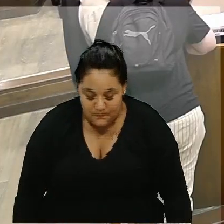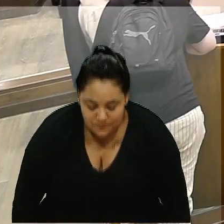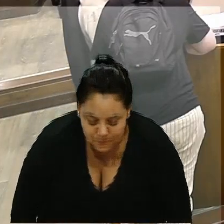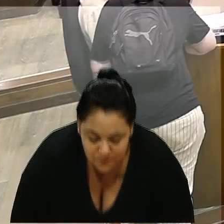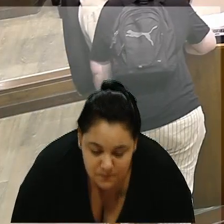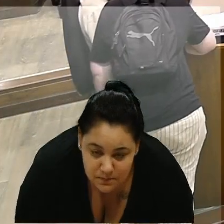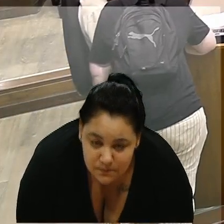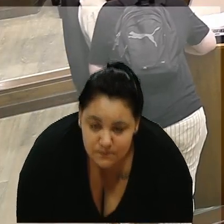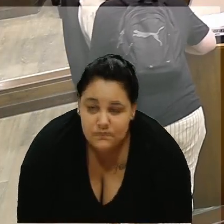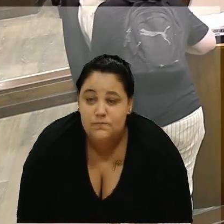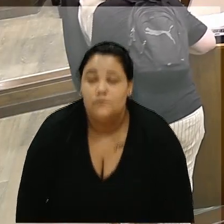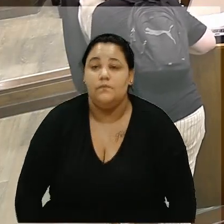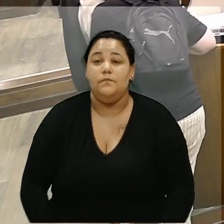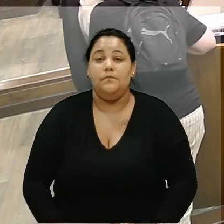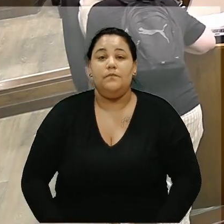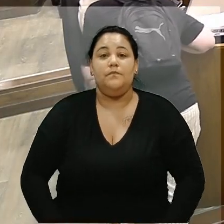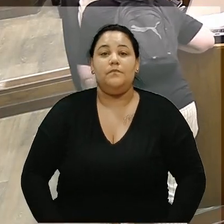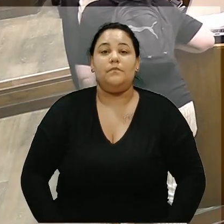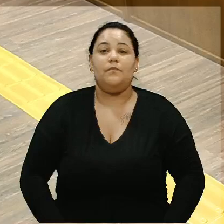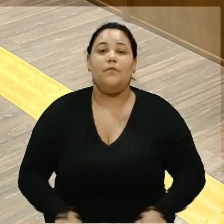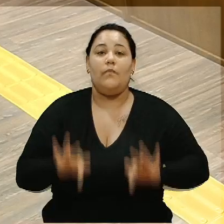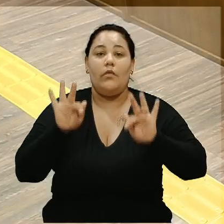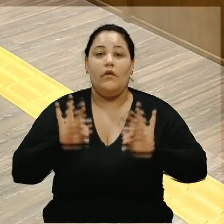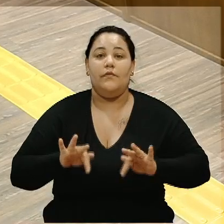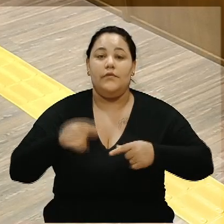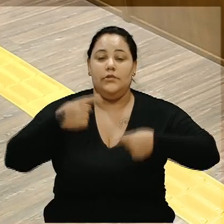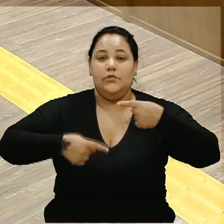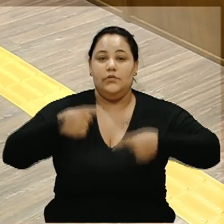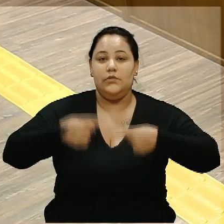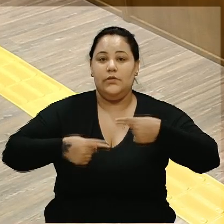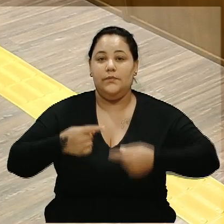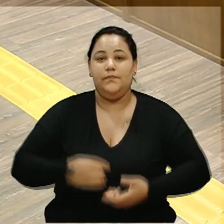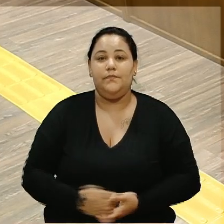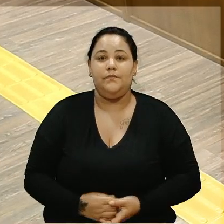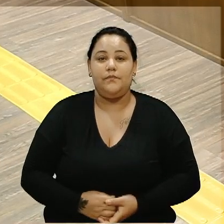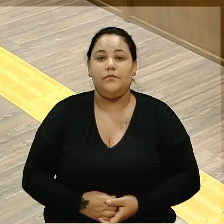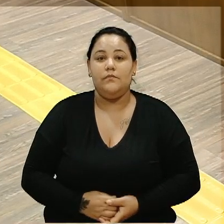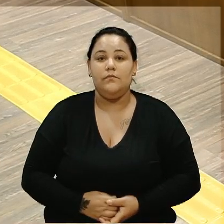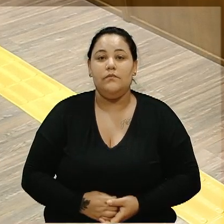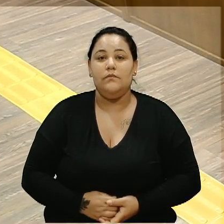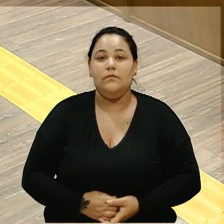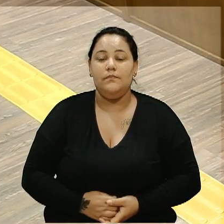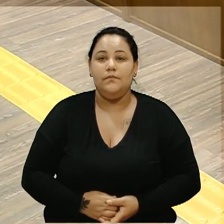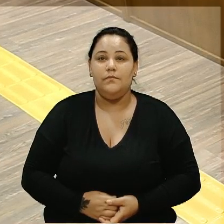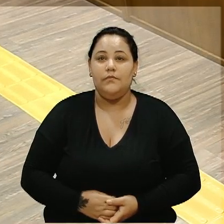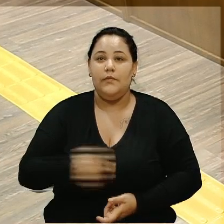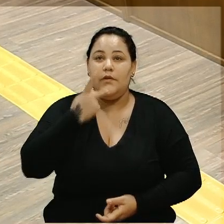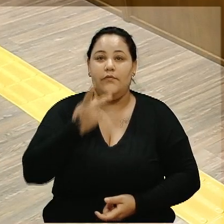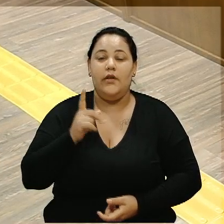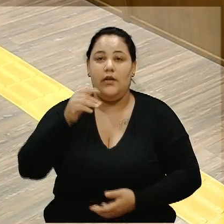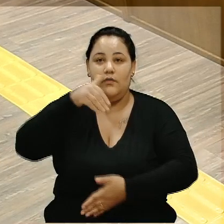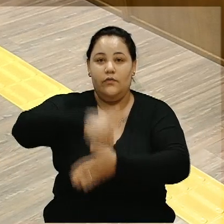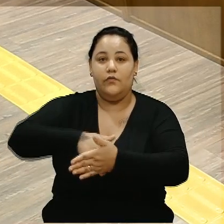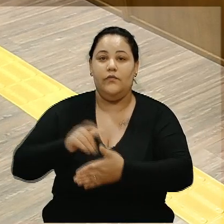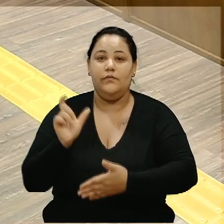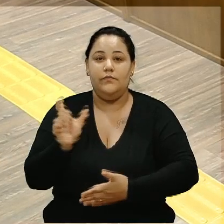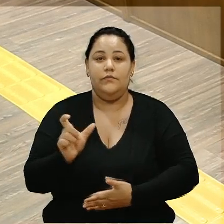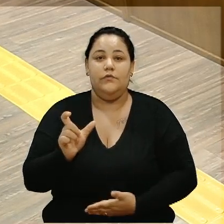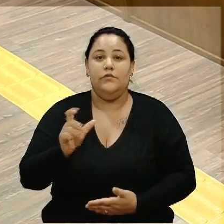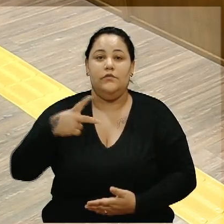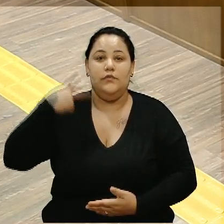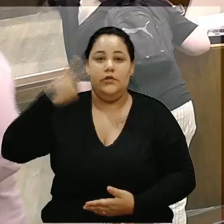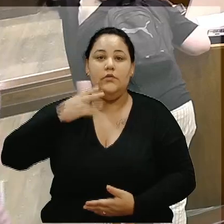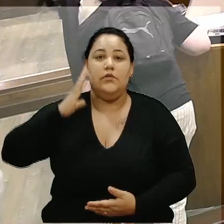Obrigado, vereador Eloy Frisso. Encerrada a discussão. Em votação, para declarar voto, vereadora